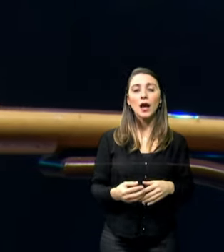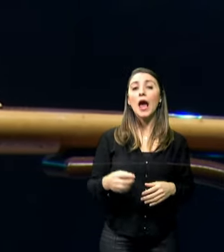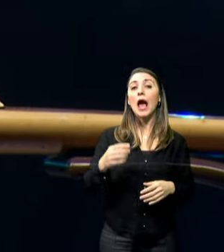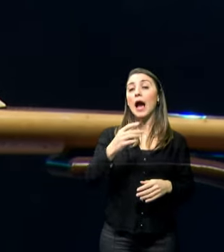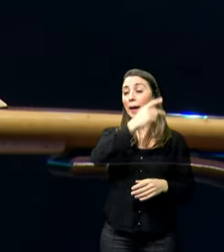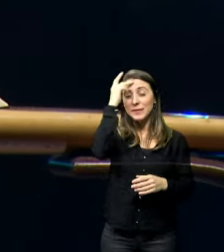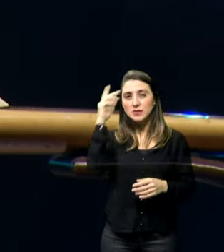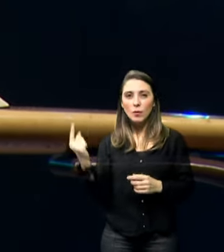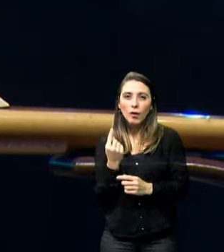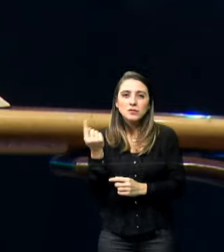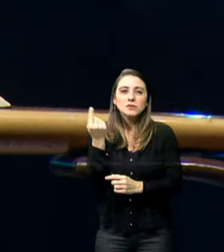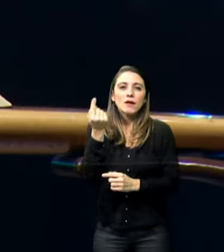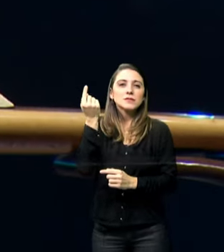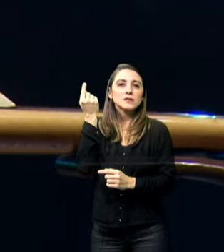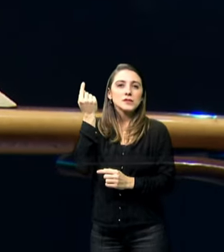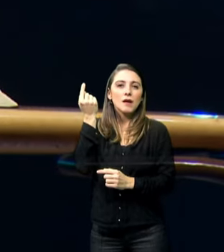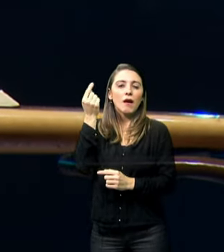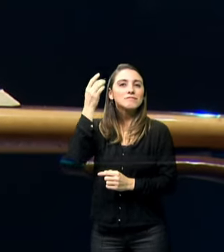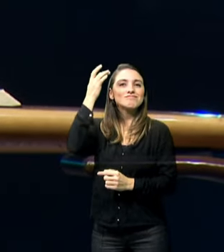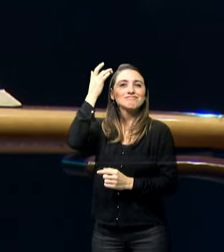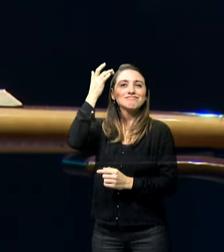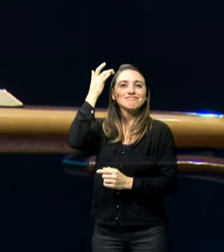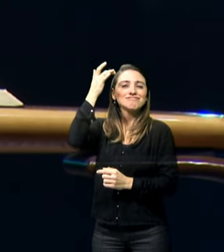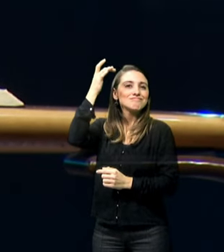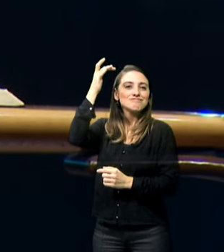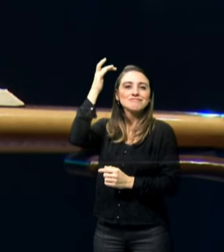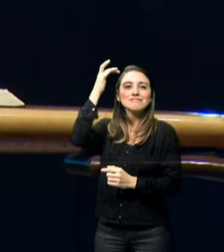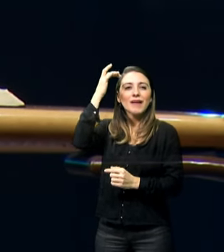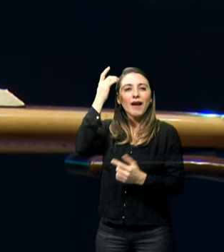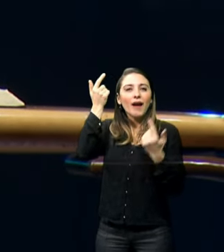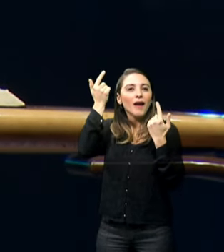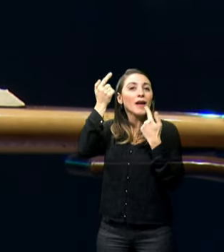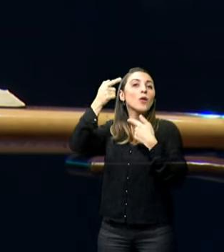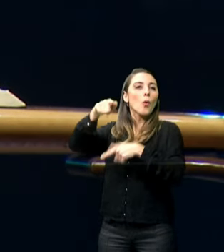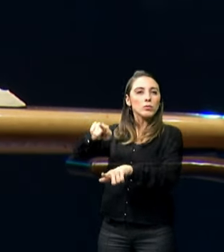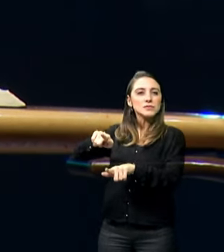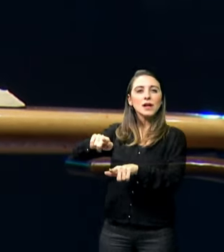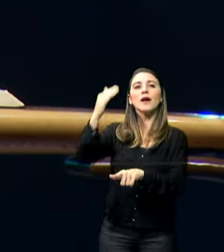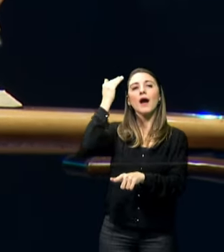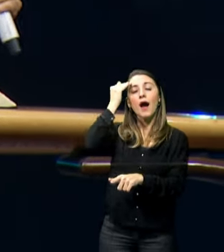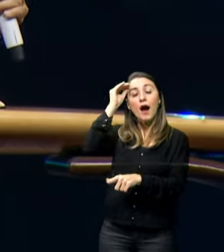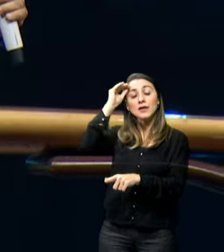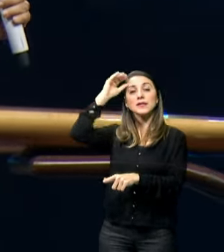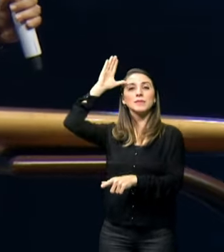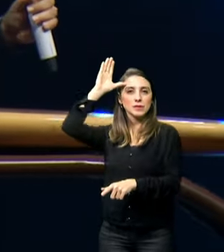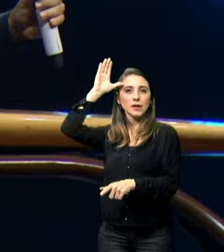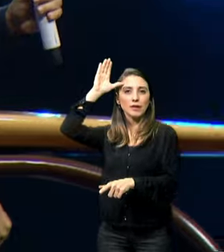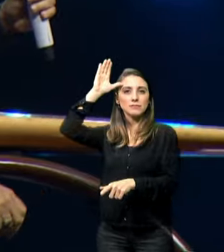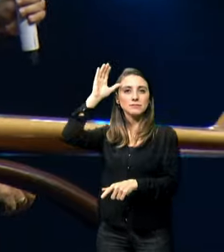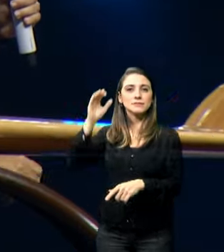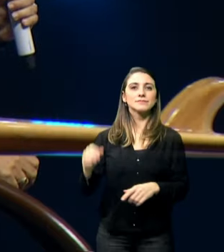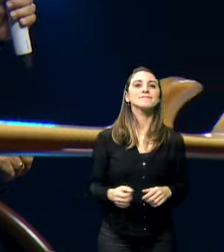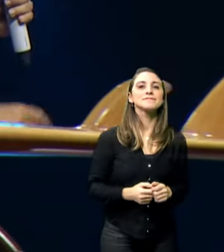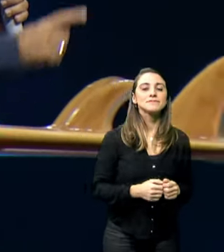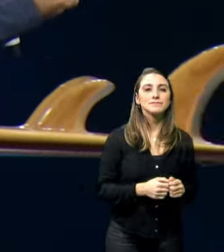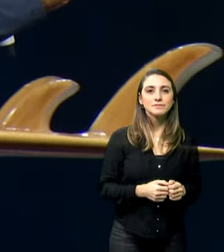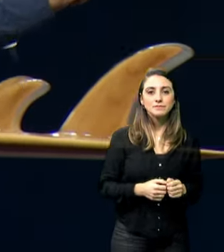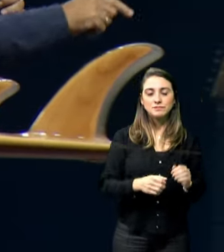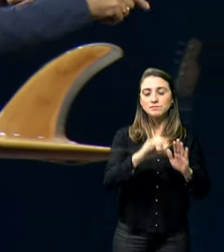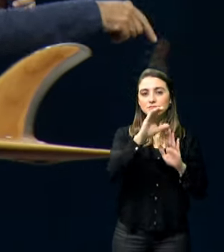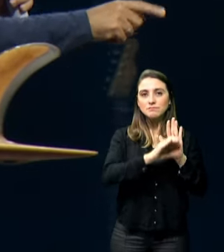insurge contra a verdadeira sabedoria. O isolado é ignorante. E Provérbios 18, 24 diz que